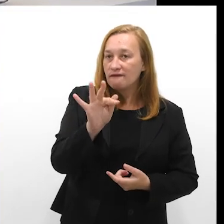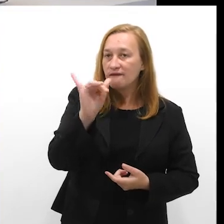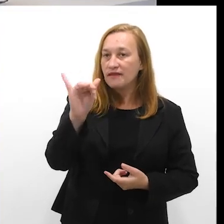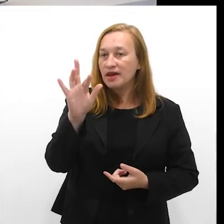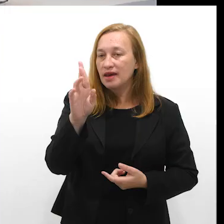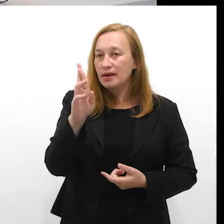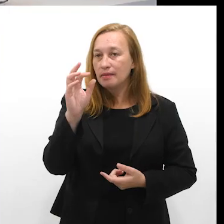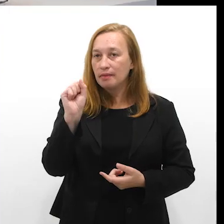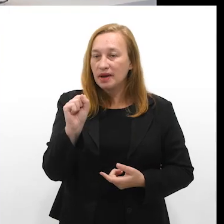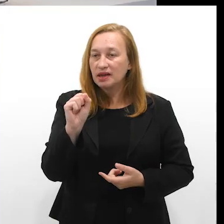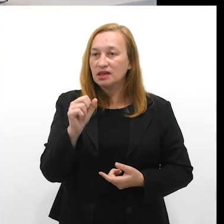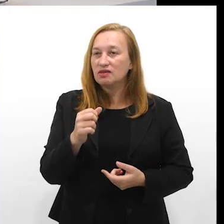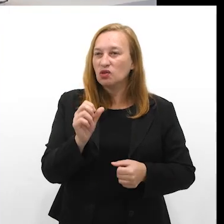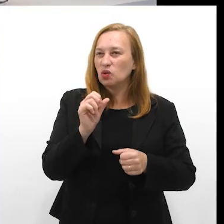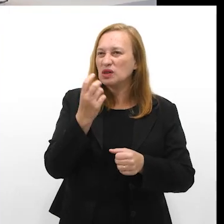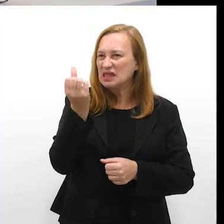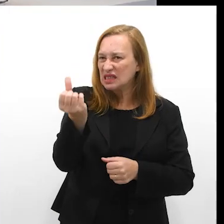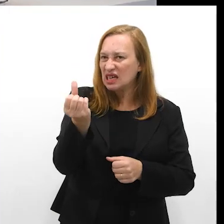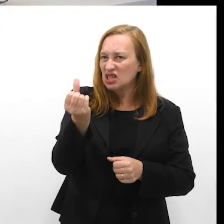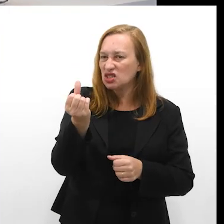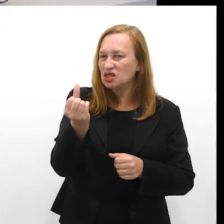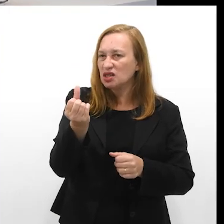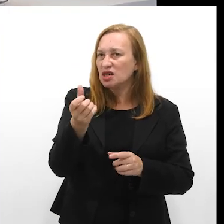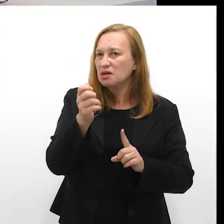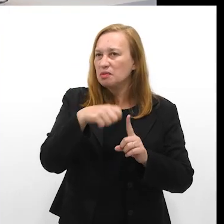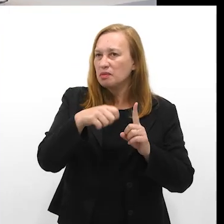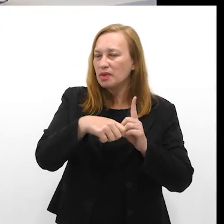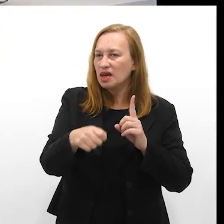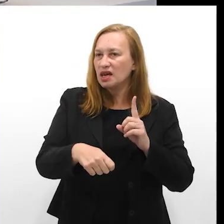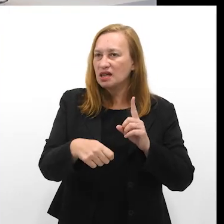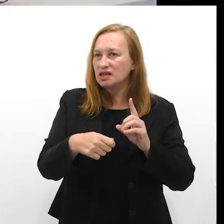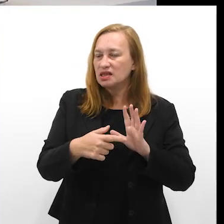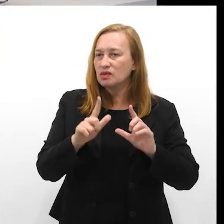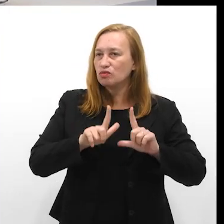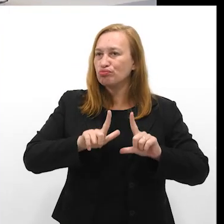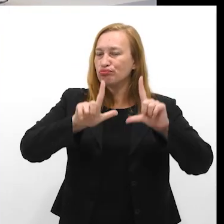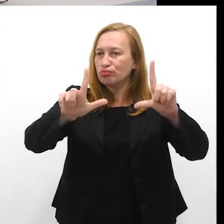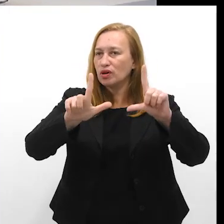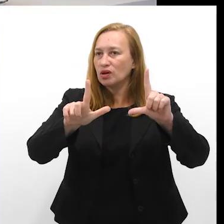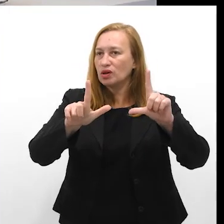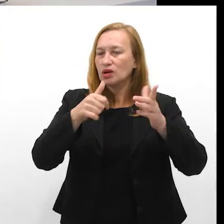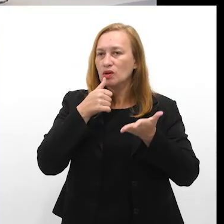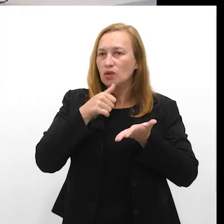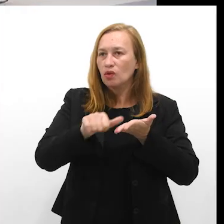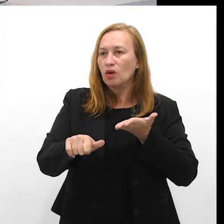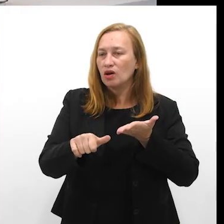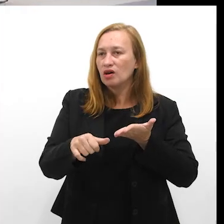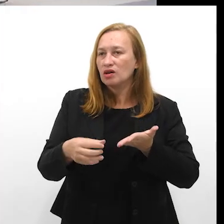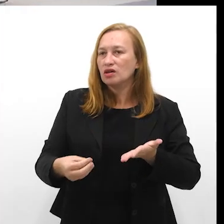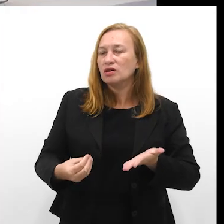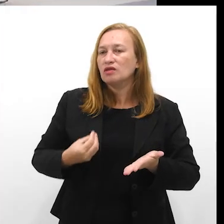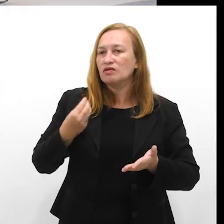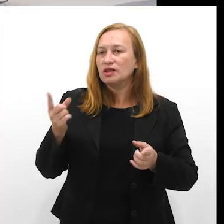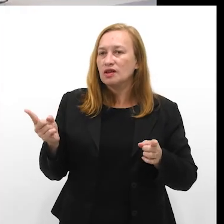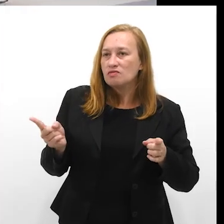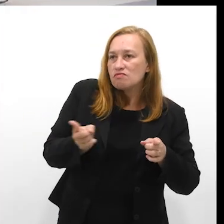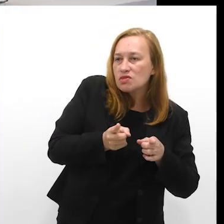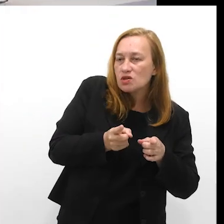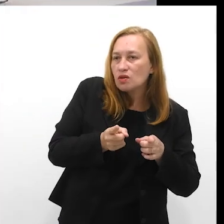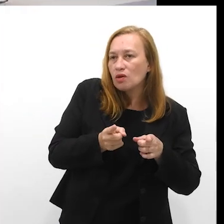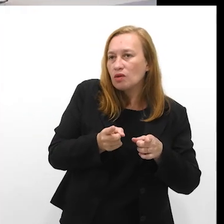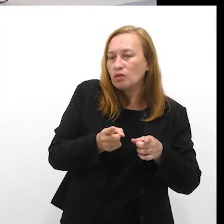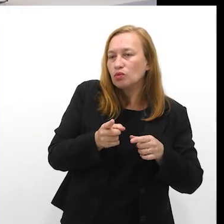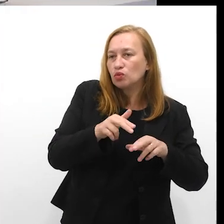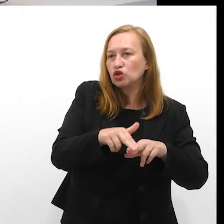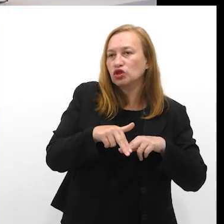ela ficou nos Correios uns 6 meses, assim. Eles Que pediram para ela tem uma deixar vida lá. mais curta, né? Tem uma vida mais curta por causa da água. E quando você